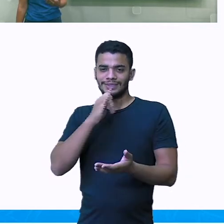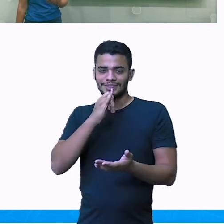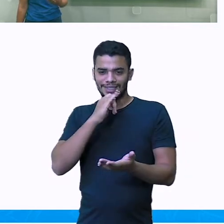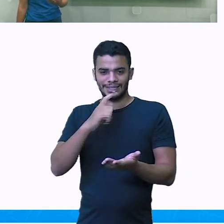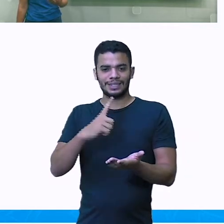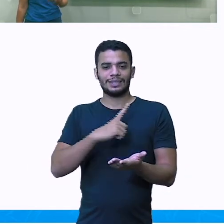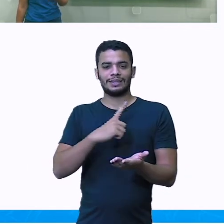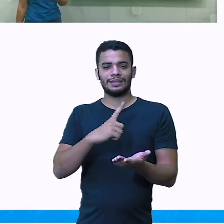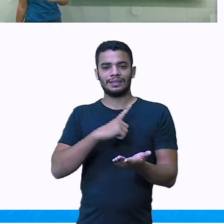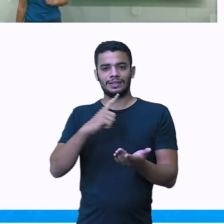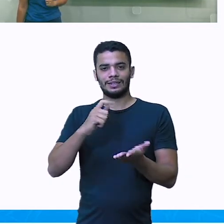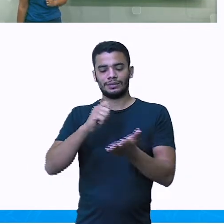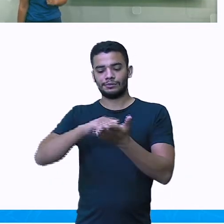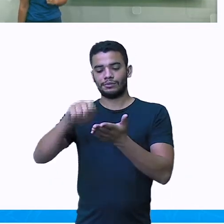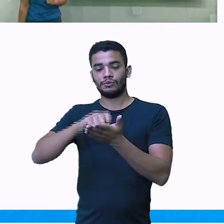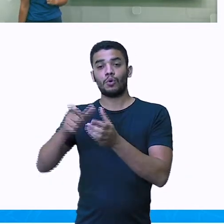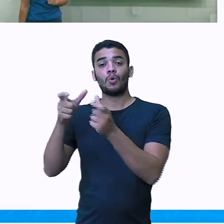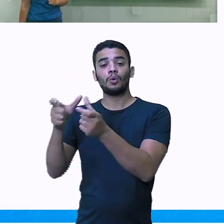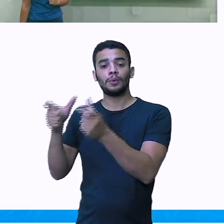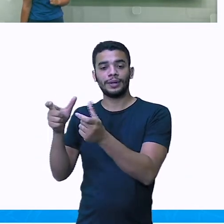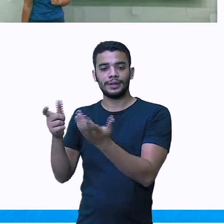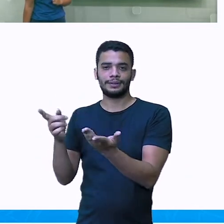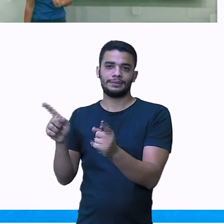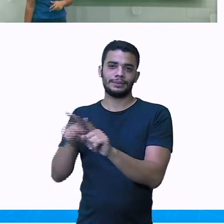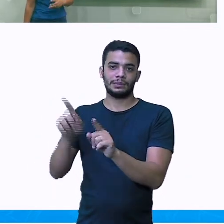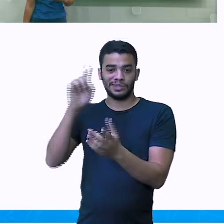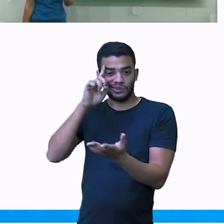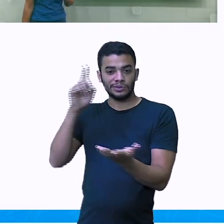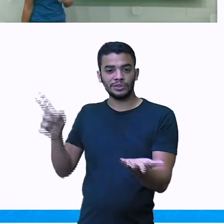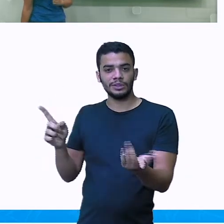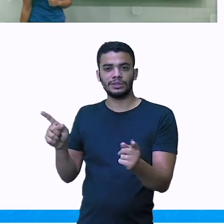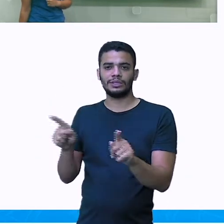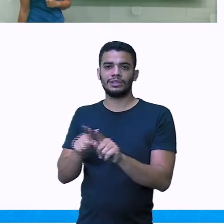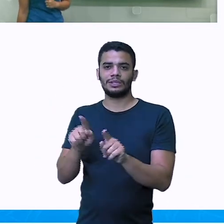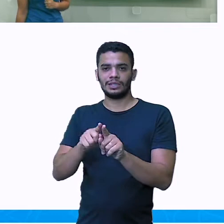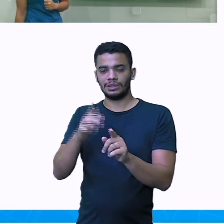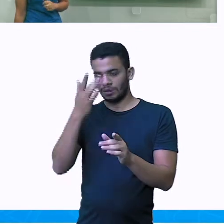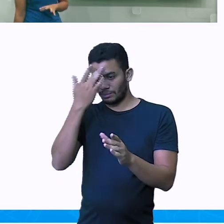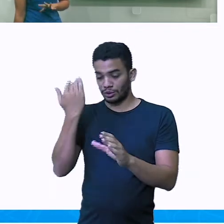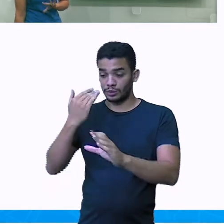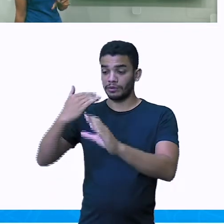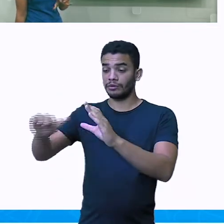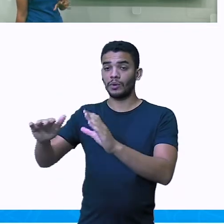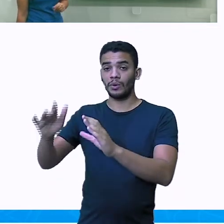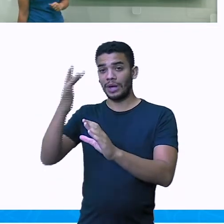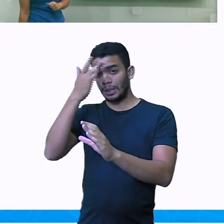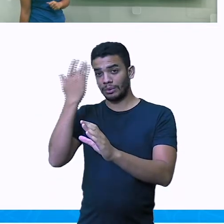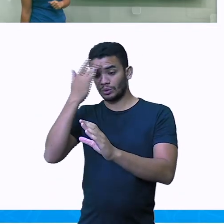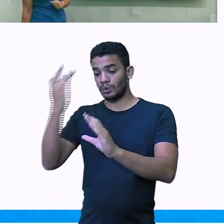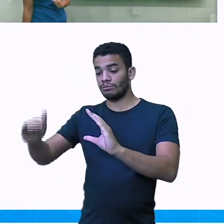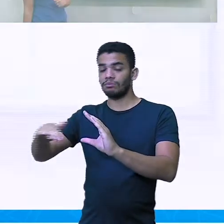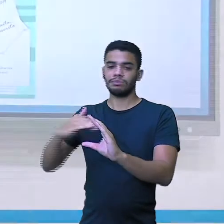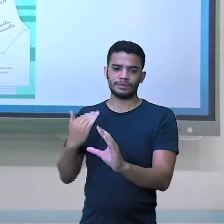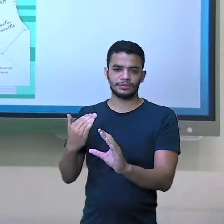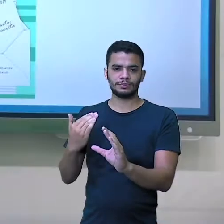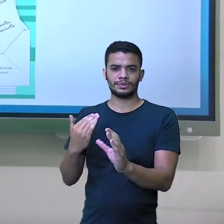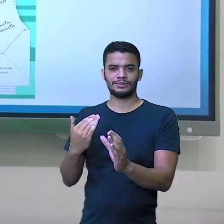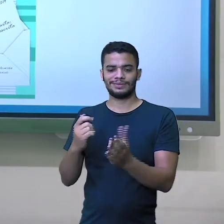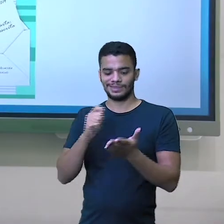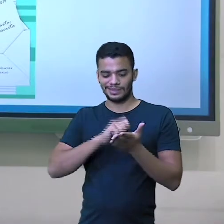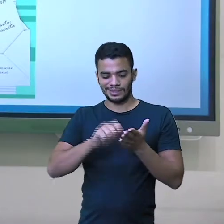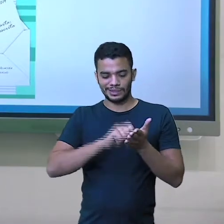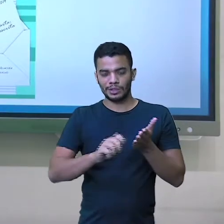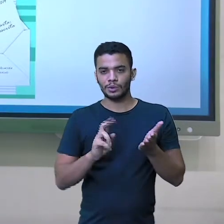uma despedida e uma assinatura. Há pouco tempo atrás, muita gente não tinha acesso